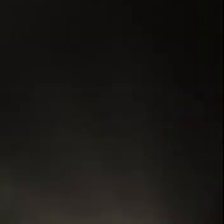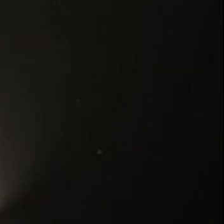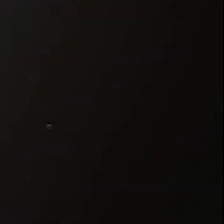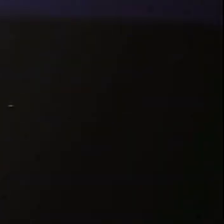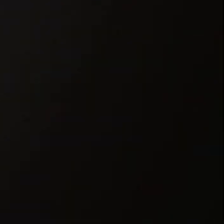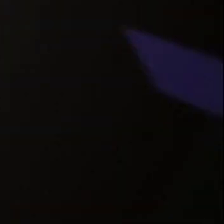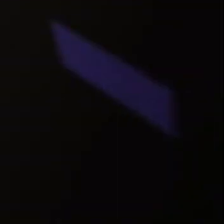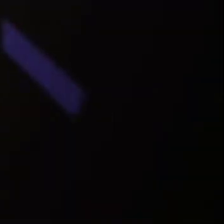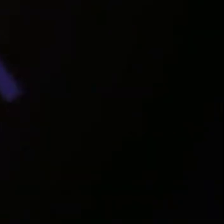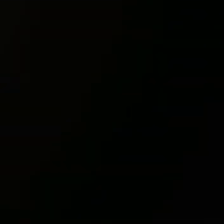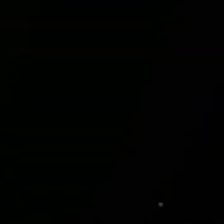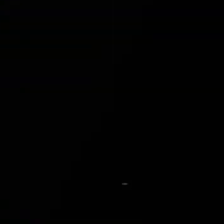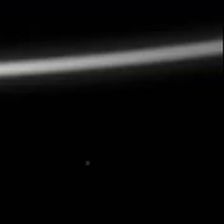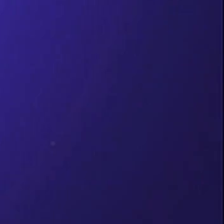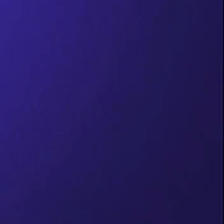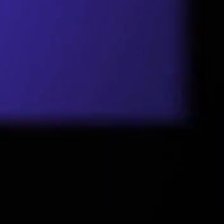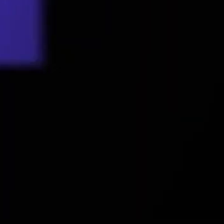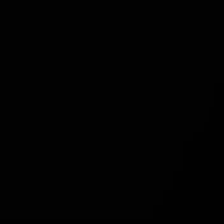E aí